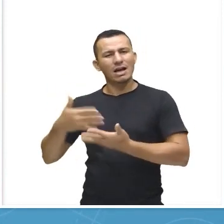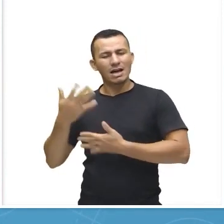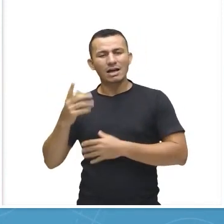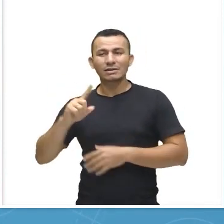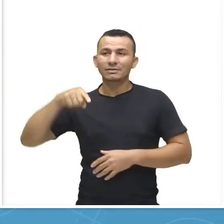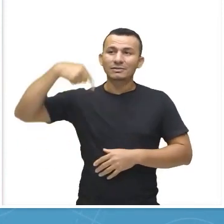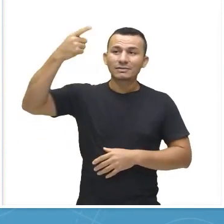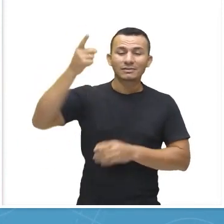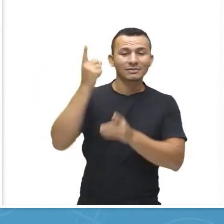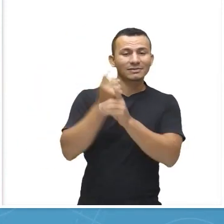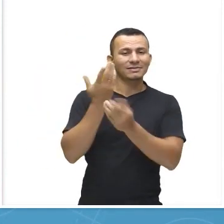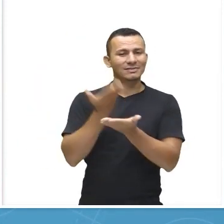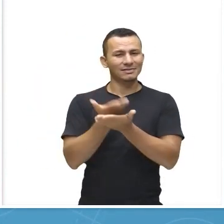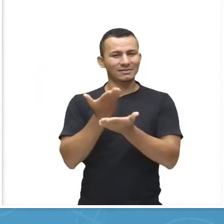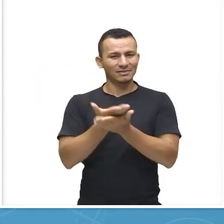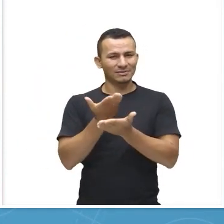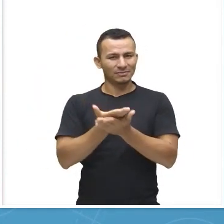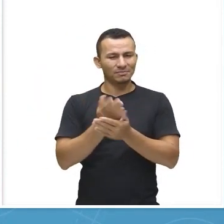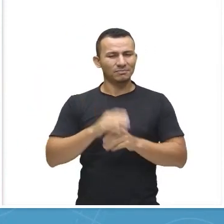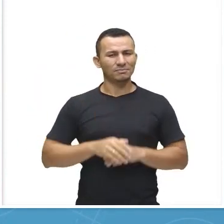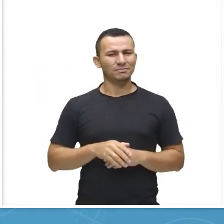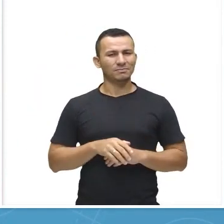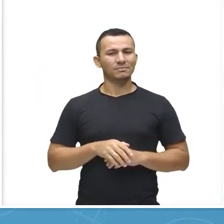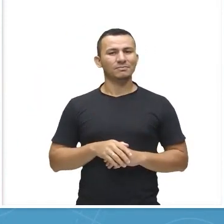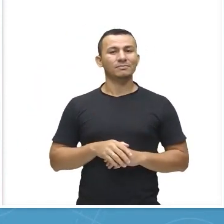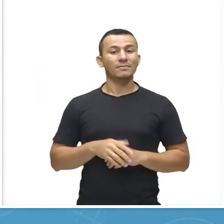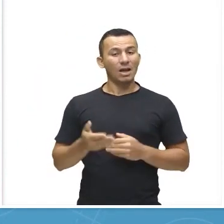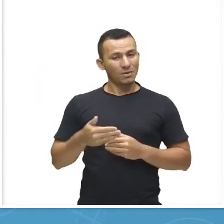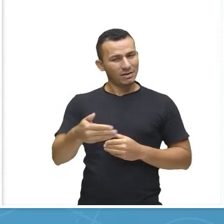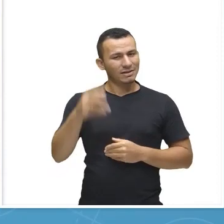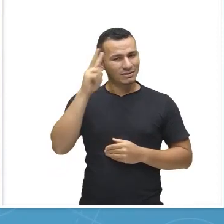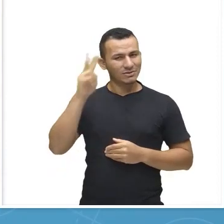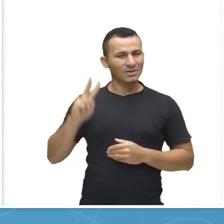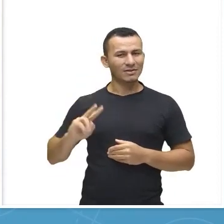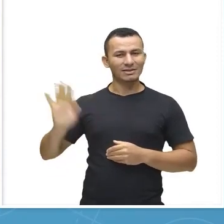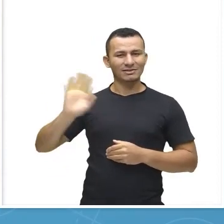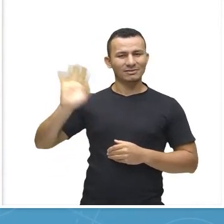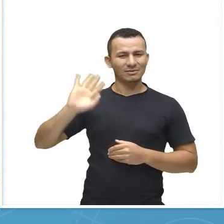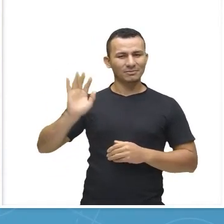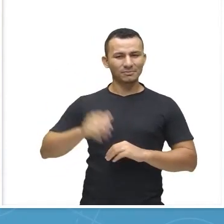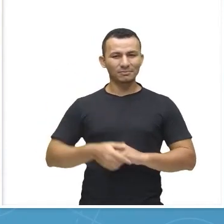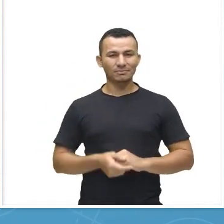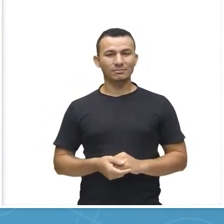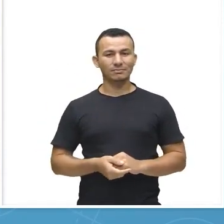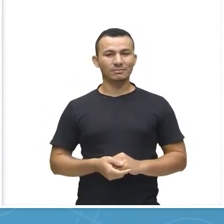uma próxima aula. E ainda vai ter mais aula aí com história, tá bom? Tchau. Até daqui a pouco.